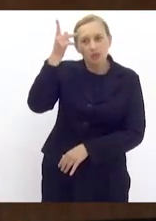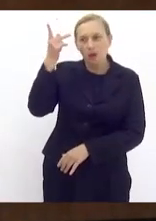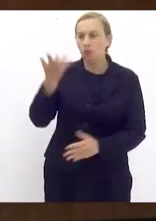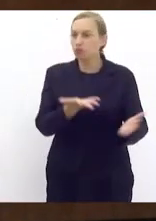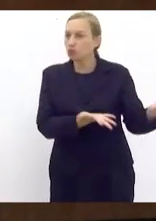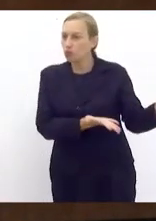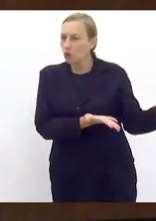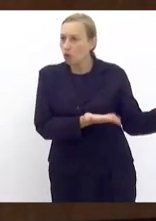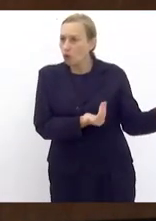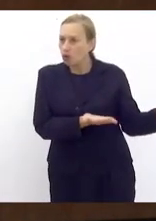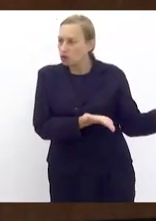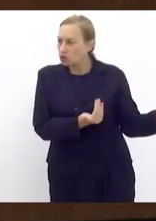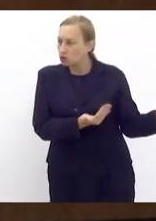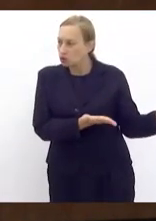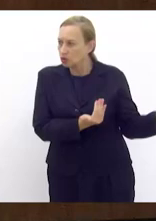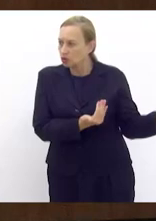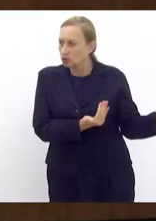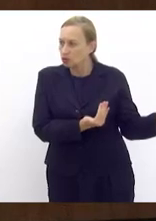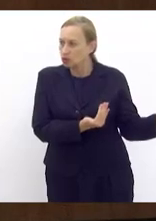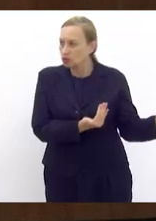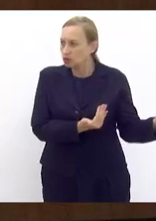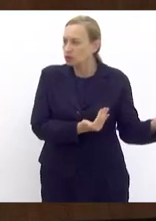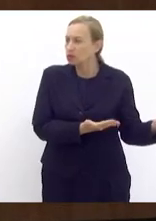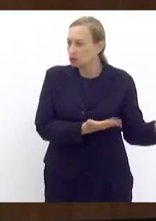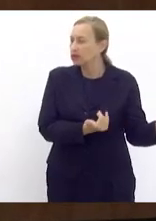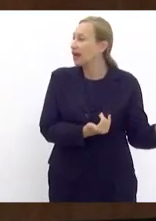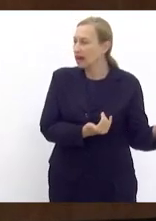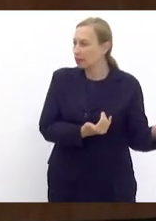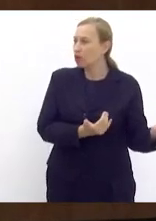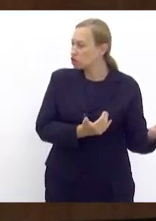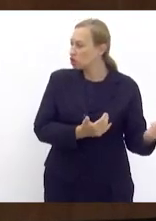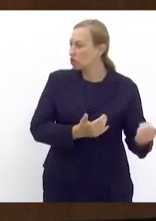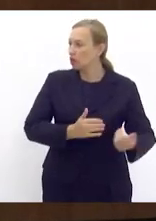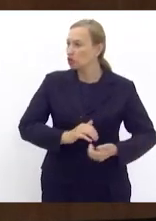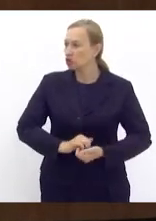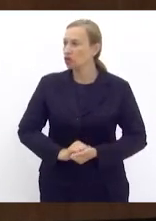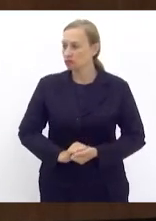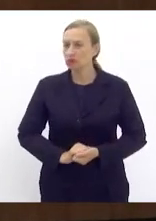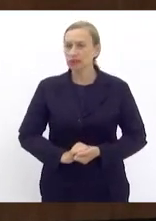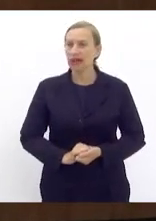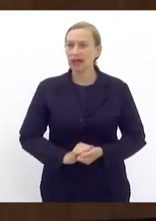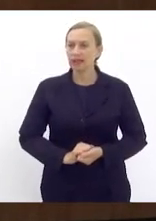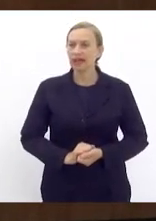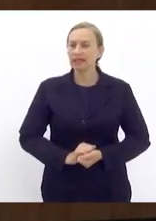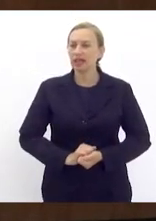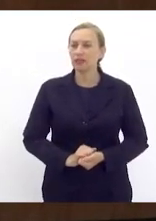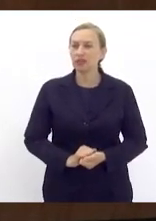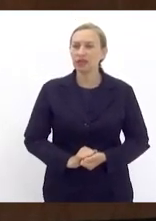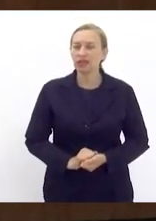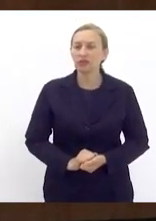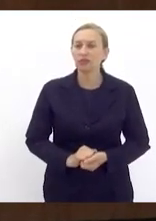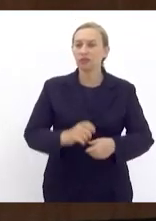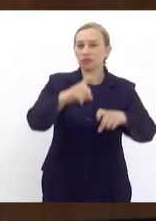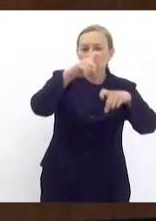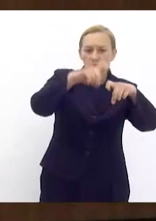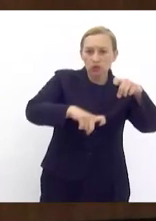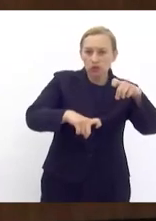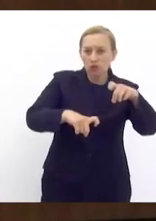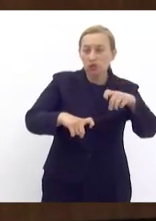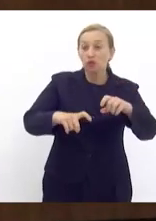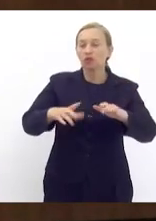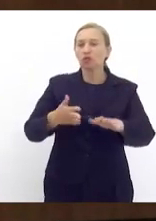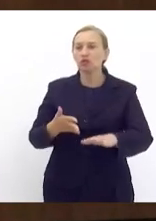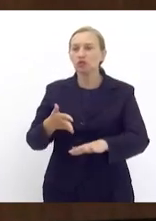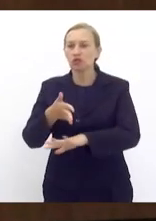por uma conduta de um homem, né, que se masturbou, foi autuado pelo crime de estupro, mas quando